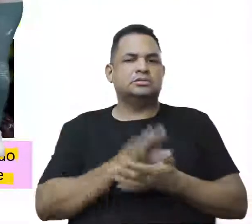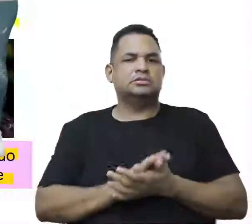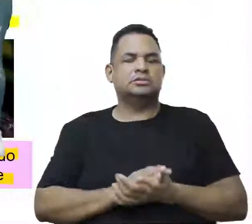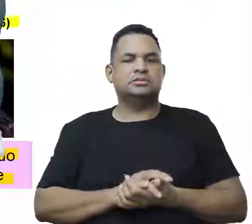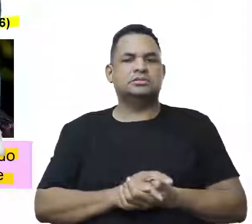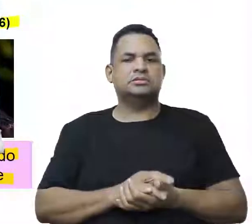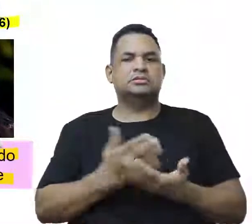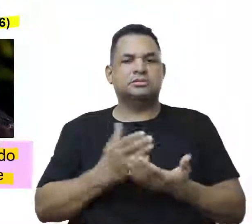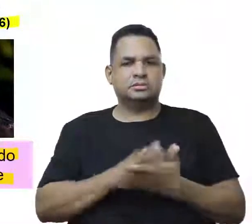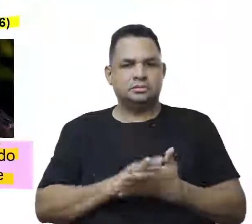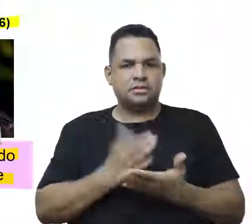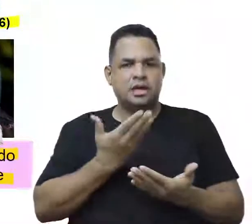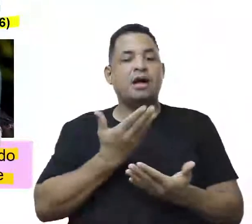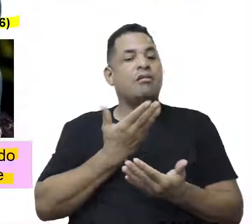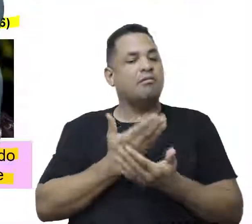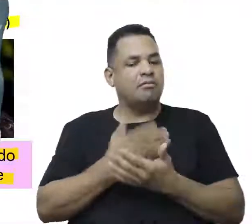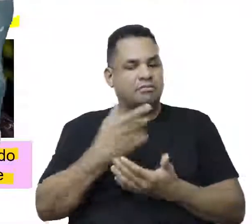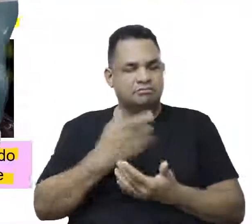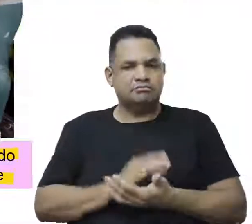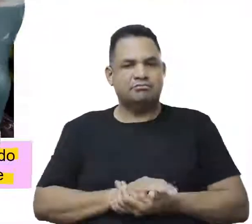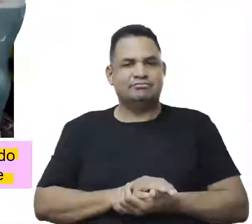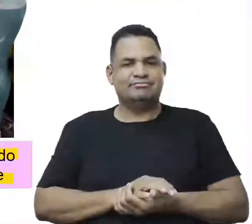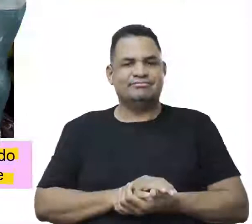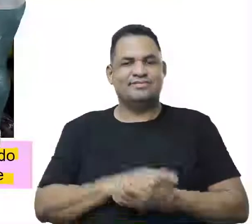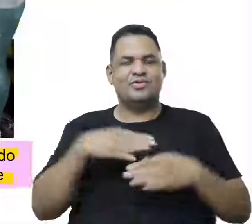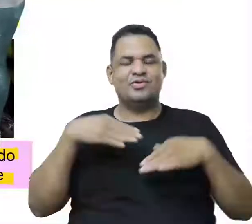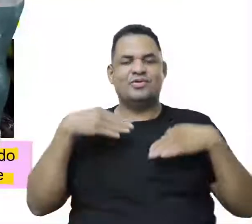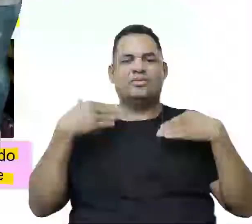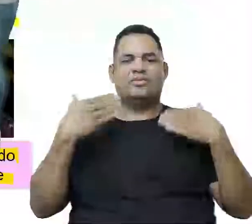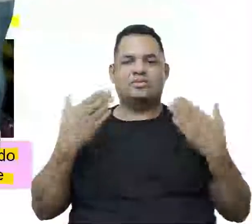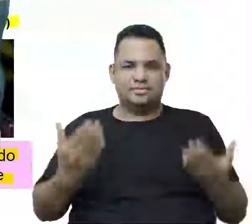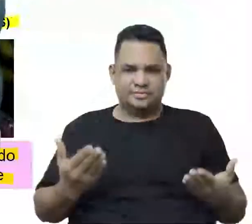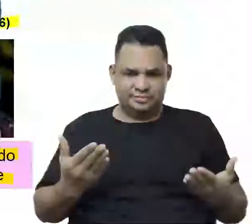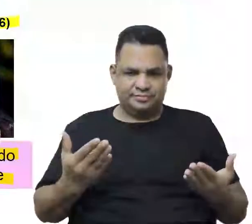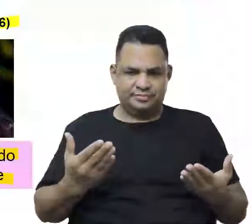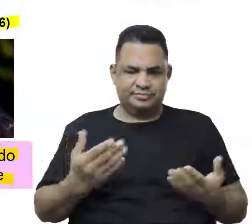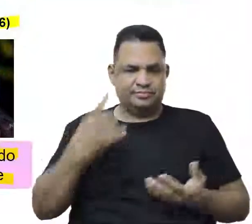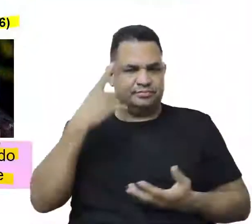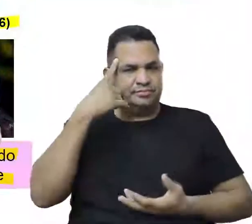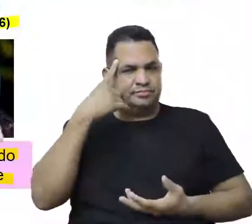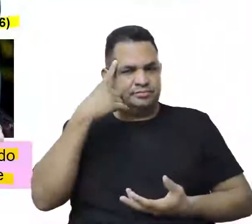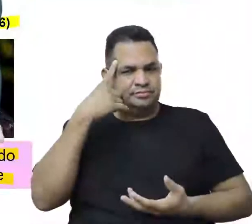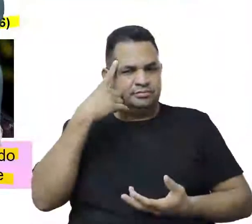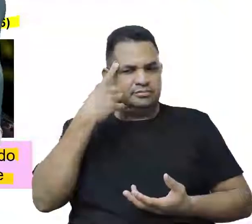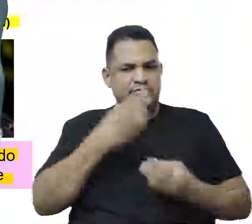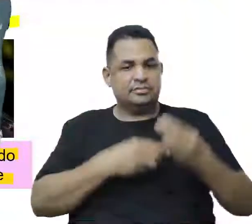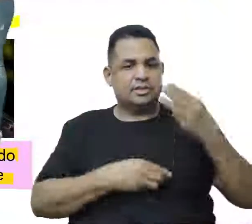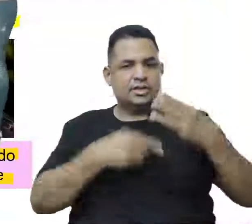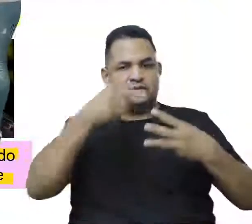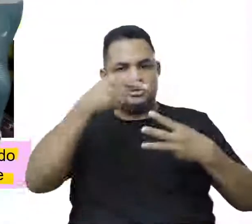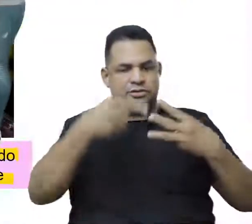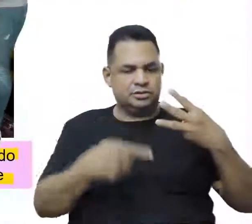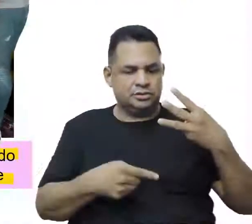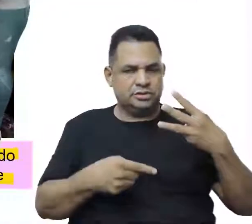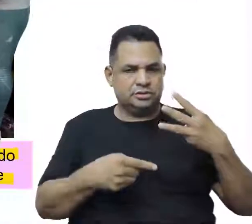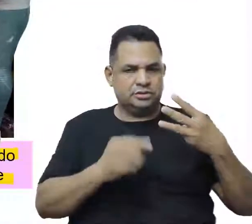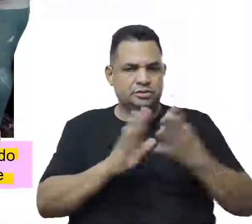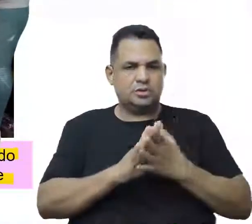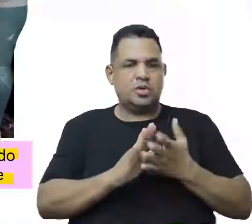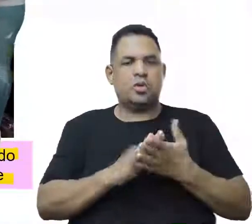da mediação, eu li novamente. Eita. Então, quando a gente vai pensar esses 3 segmentos do corpo,